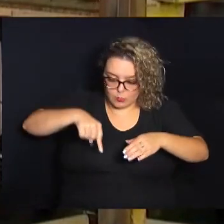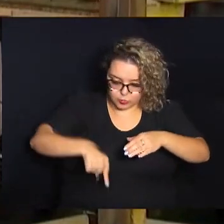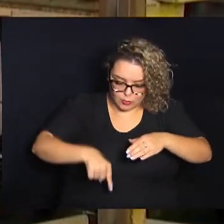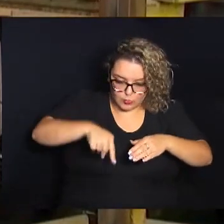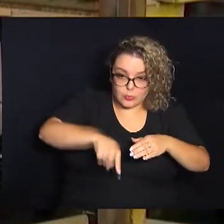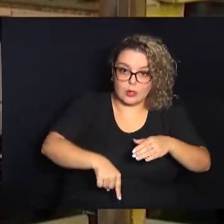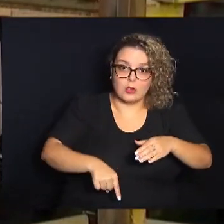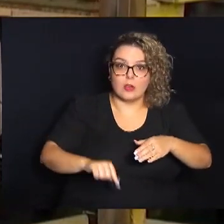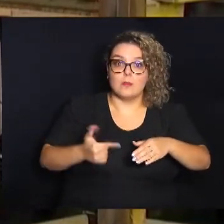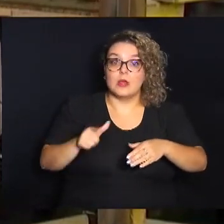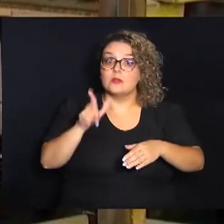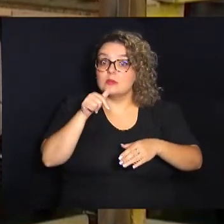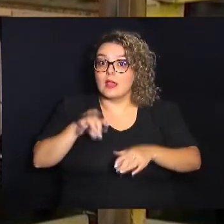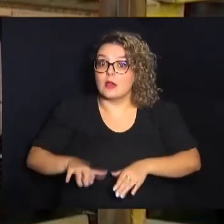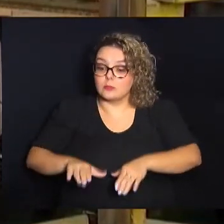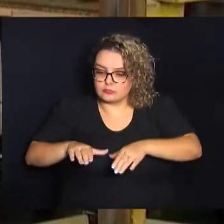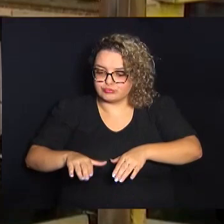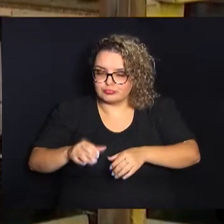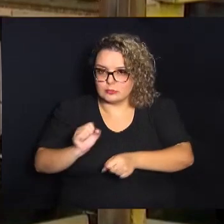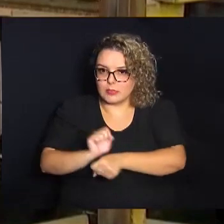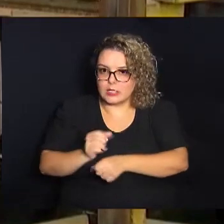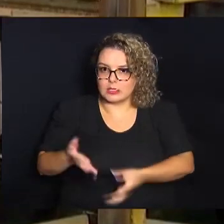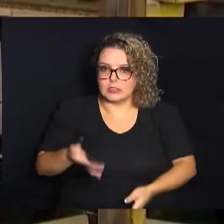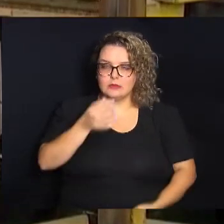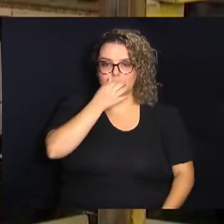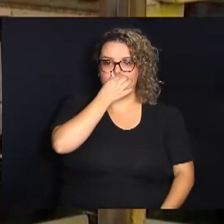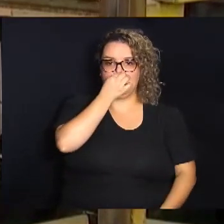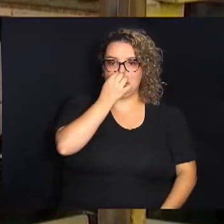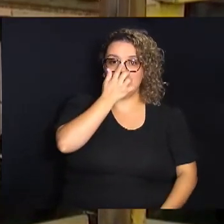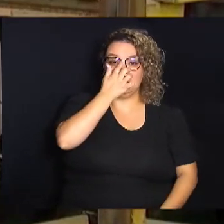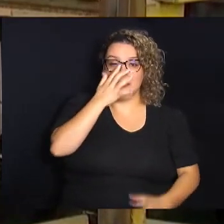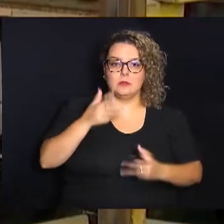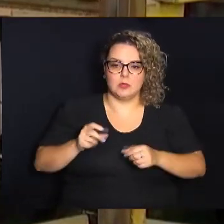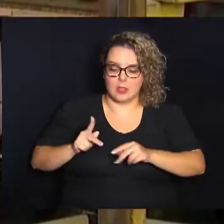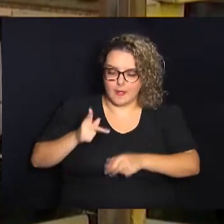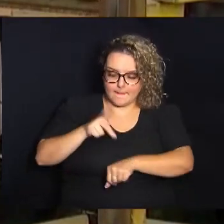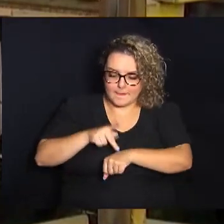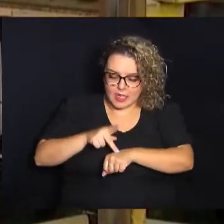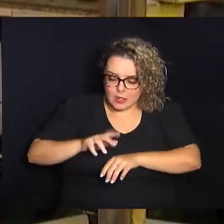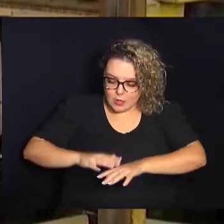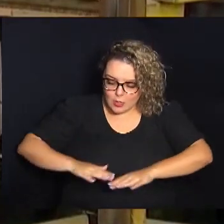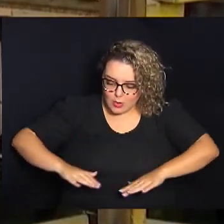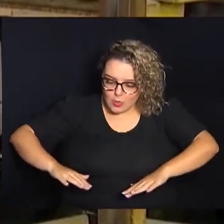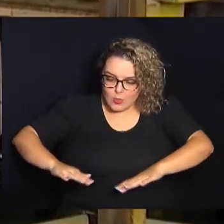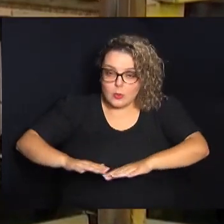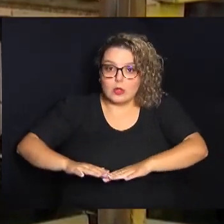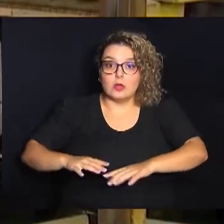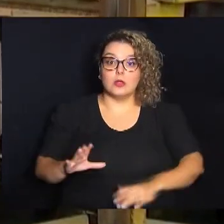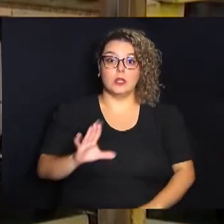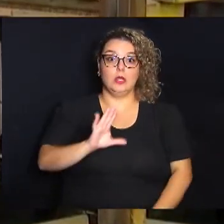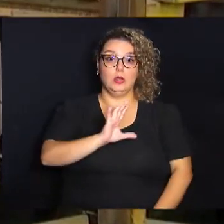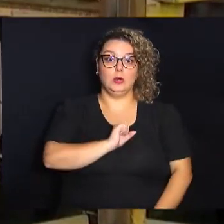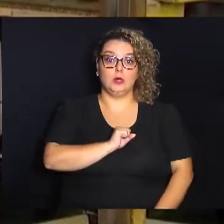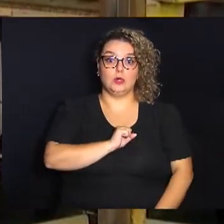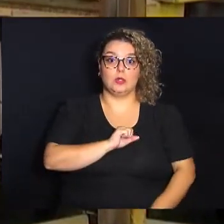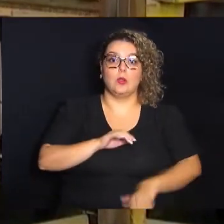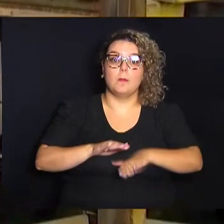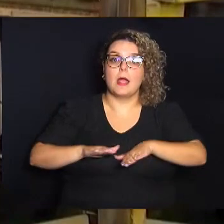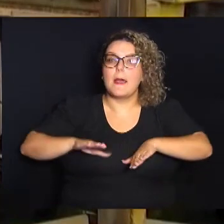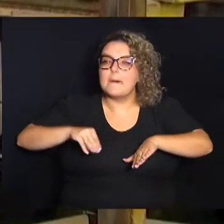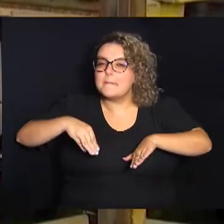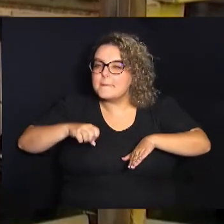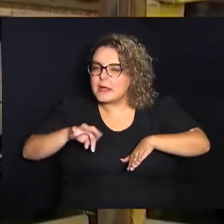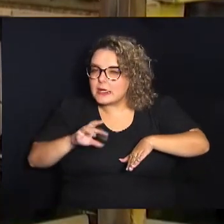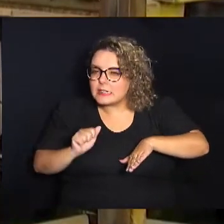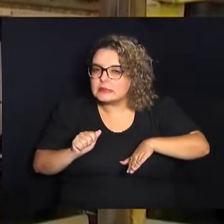deixar o acúmulo de água. Depois de ter colocado todas as pedrinhas ali na base, eu gosto de colocar uma mantinha, que a gente chama